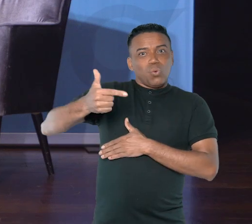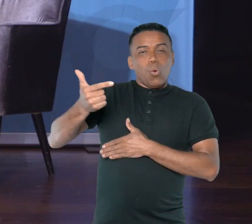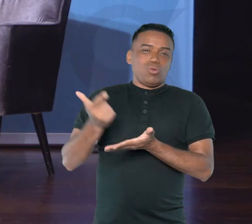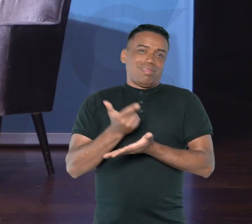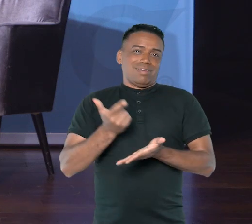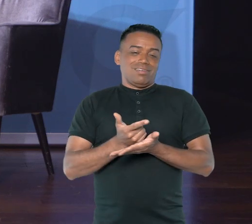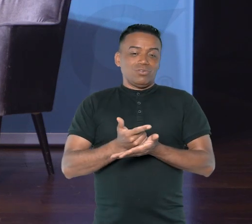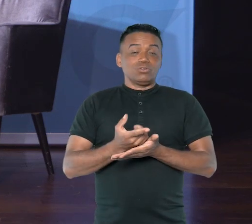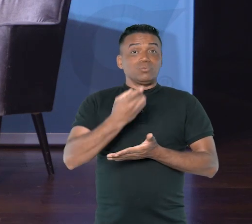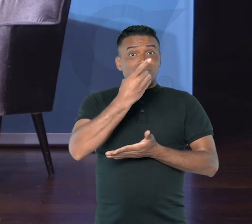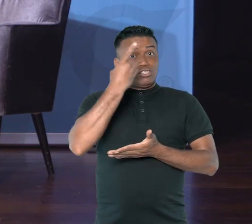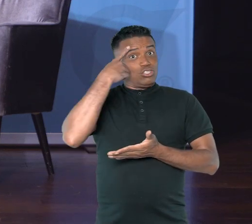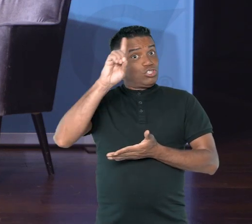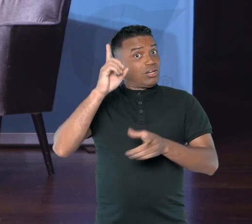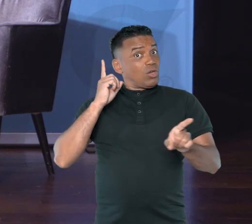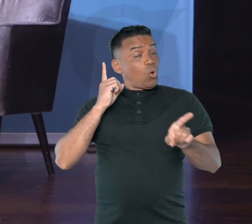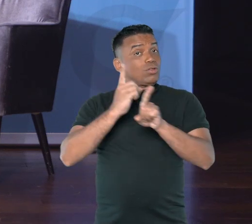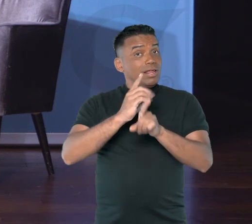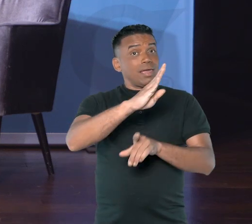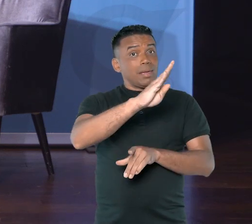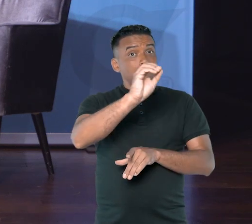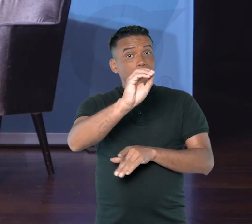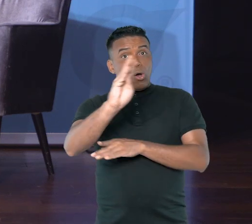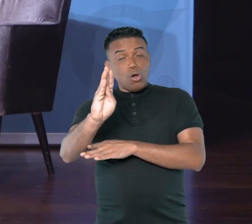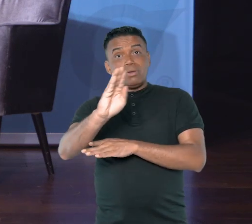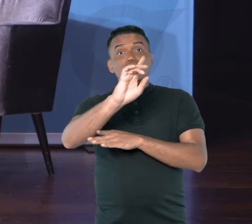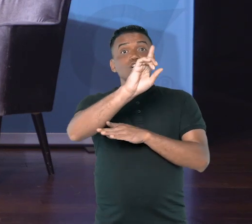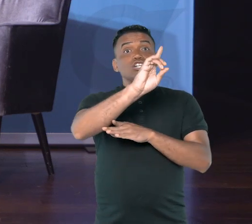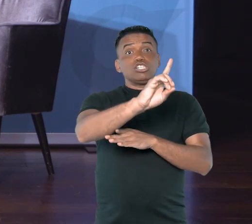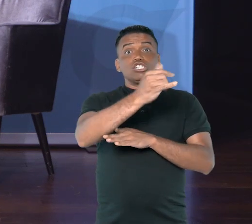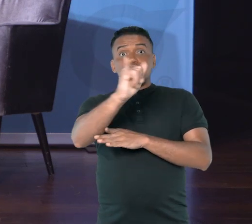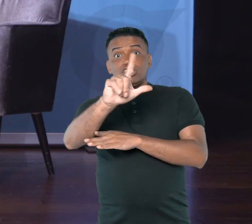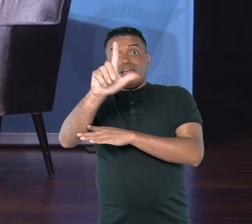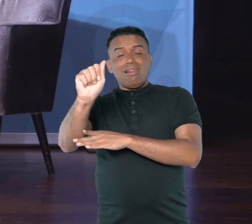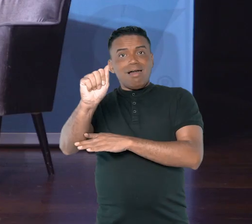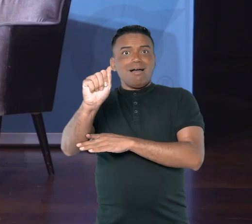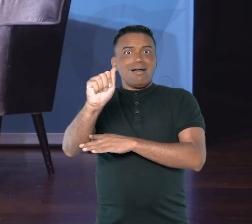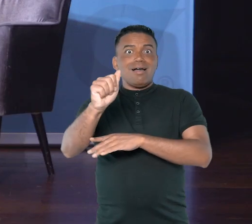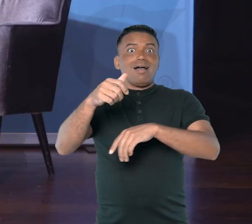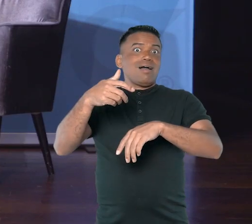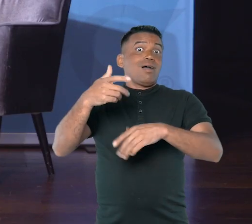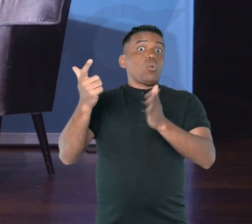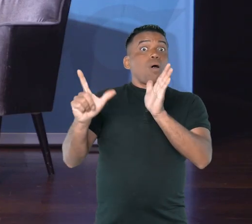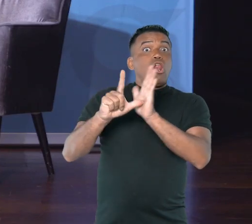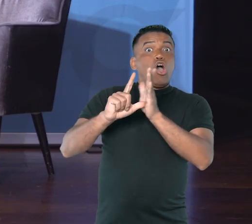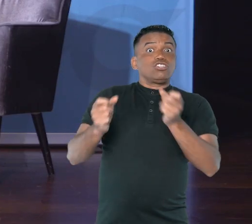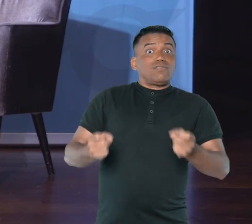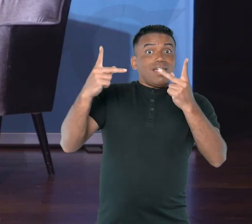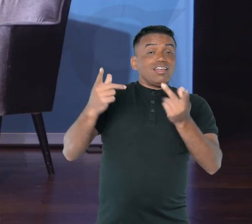O Dia em que Encontrei Bob Dylan numa livraria de Estocolmo, lançado pela editora